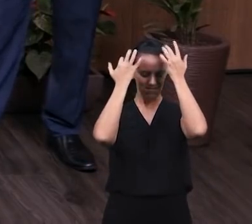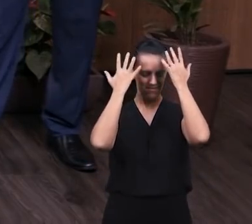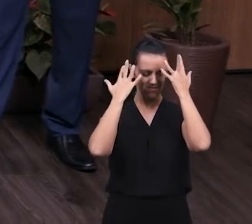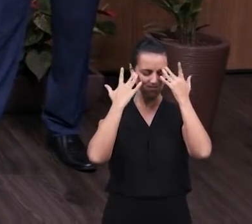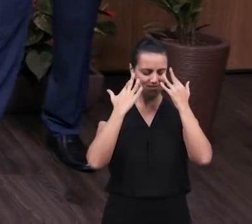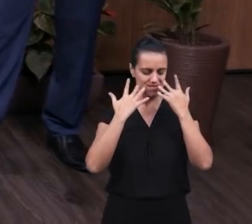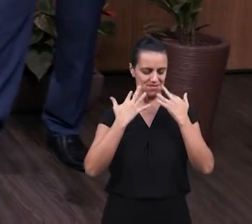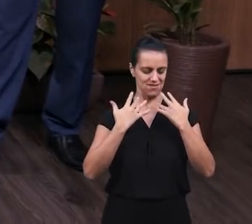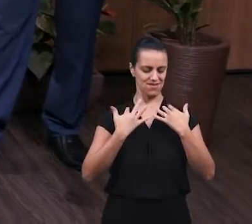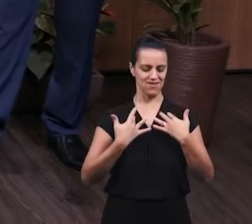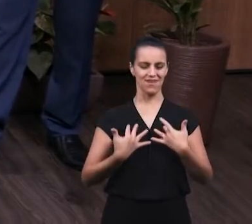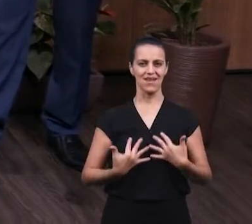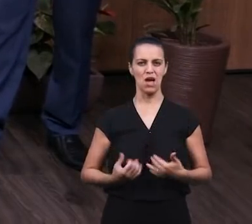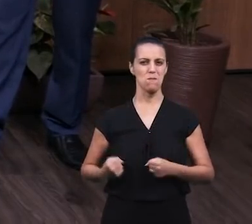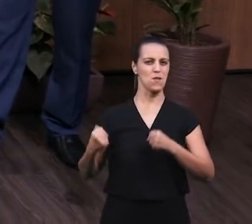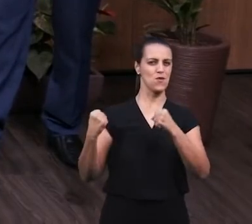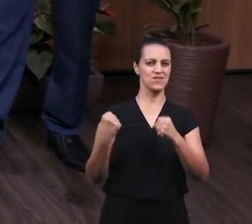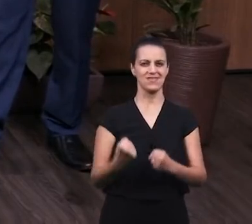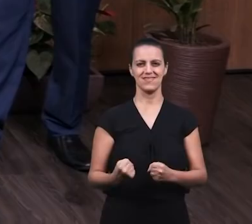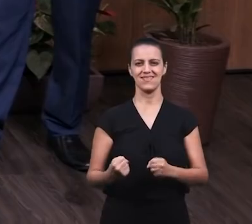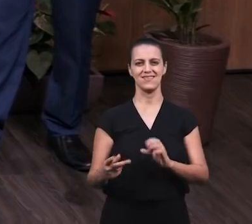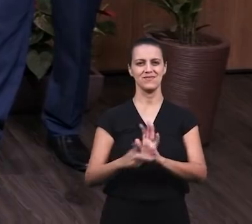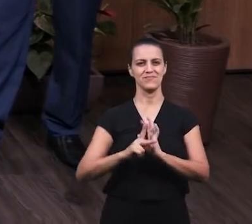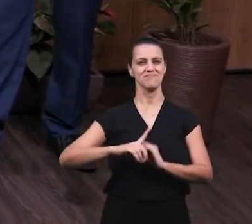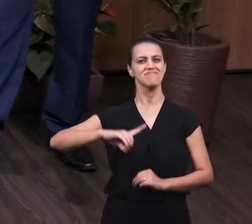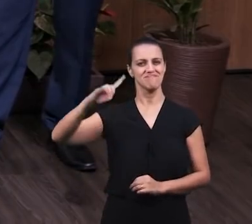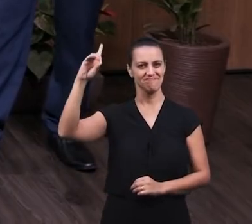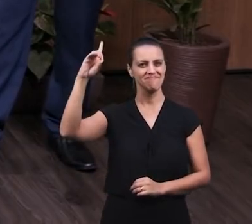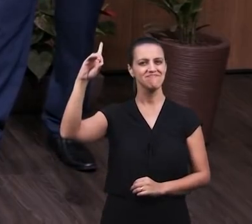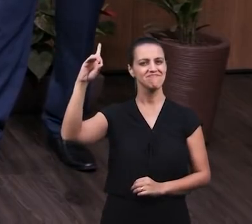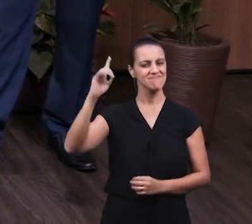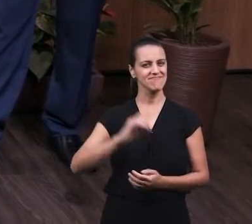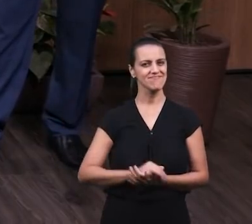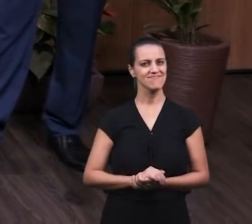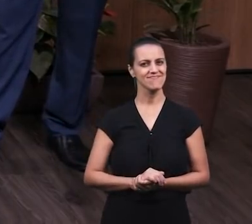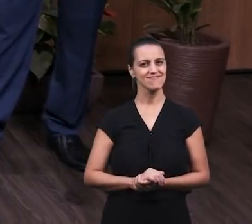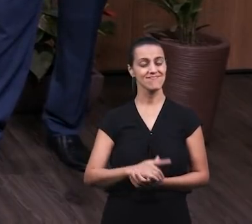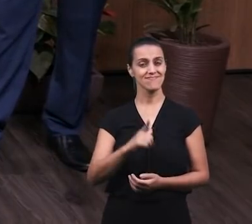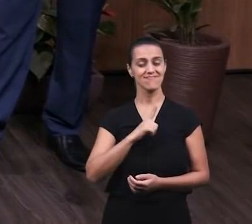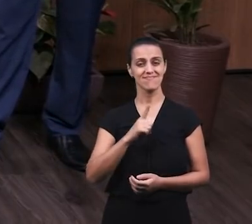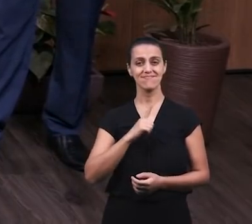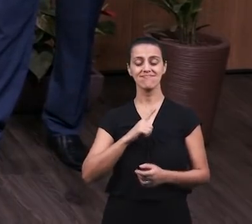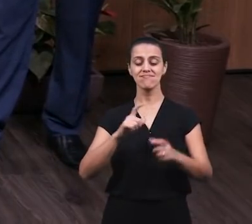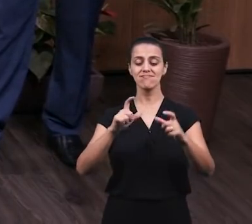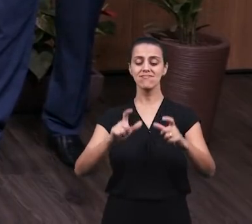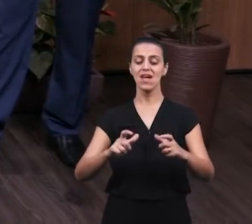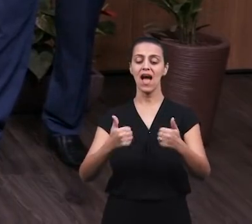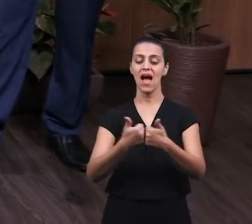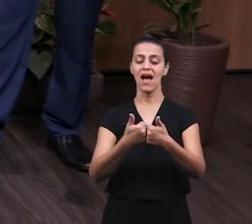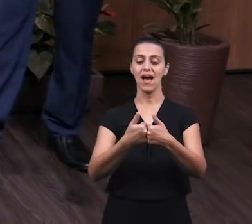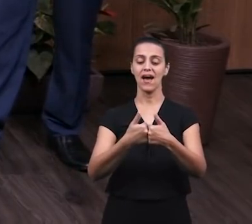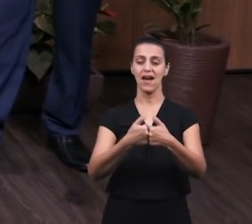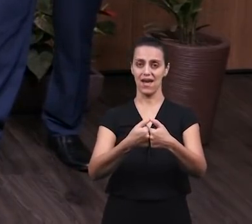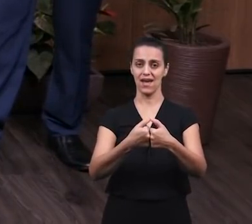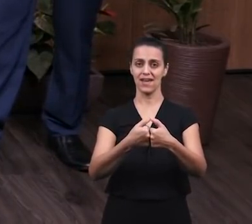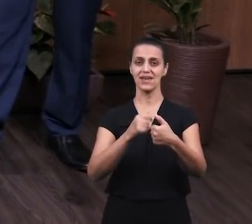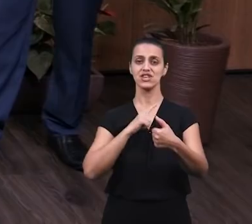com o poder de Deus. A Arca da Aliança possuía dentro dela